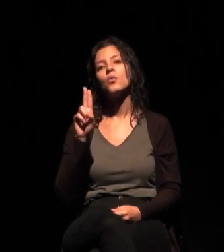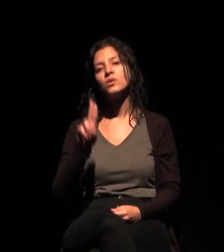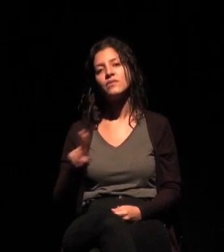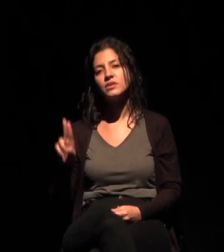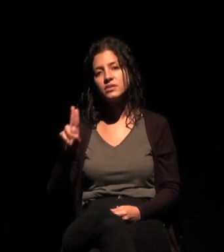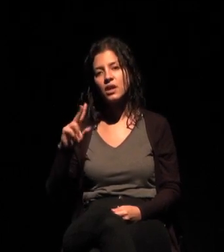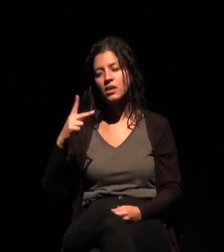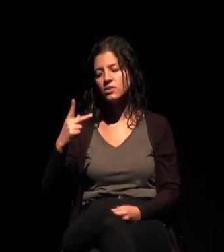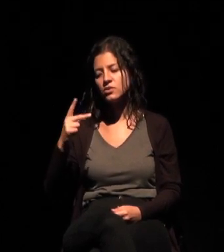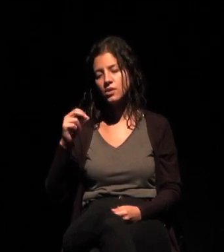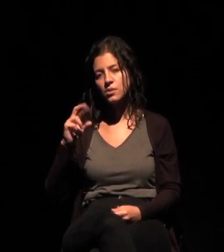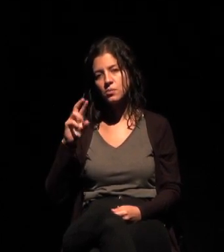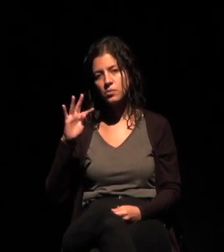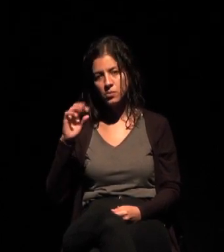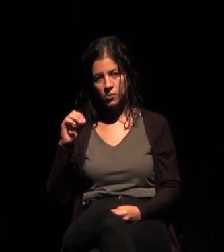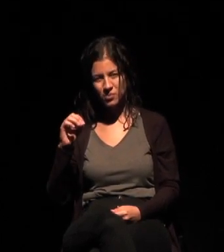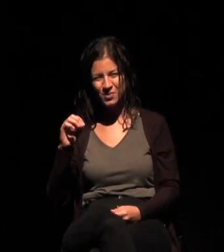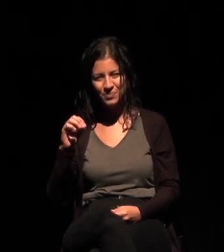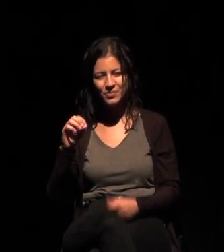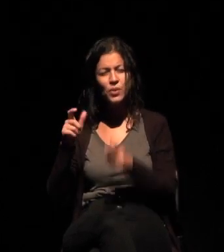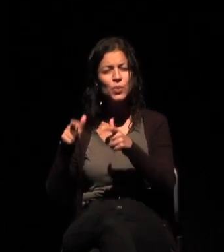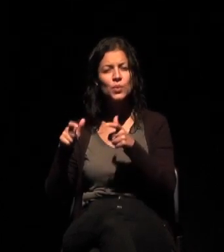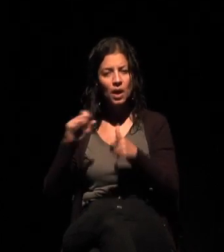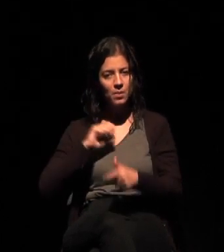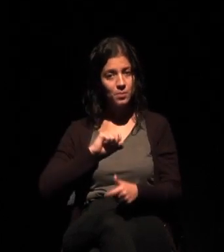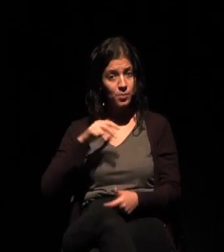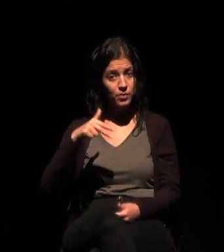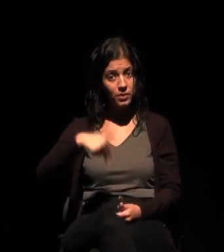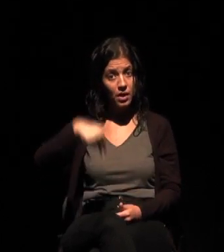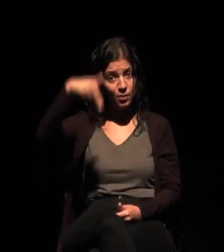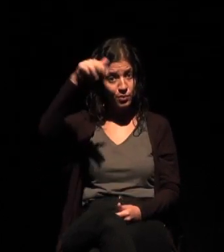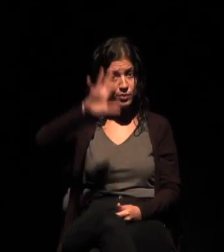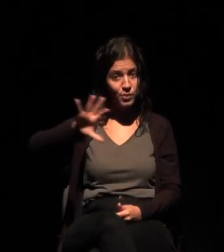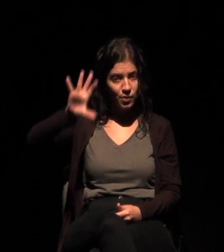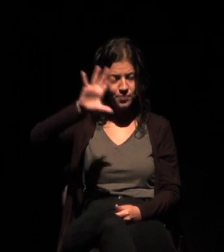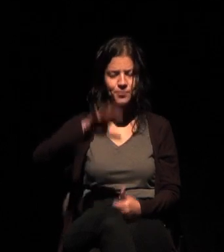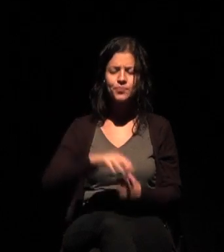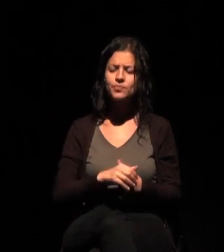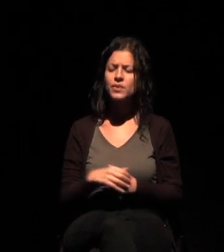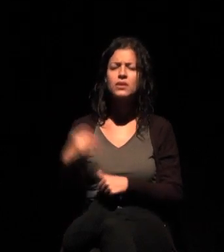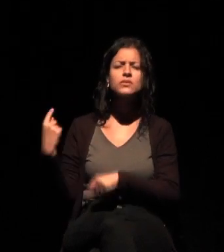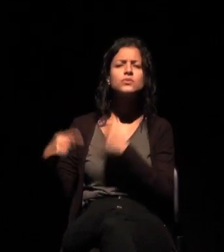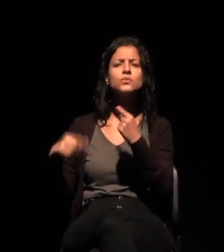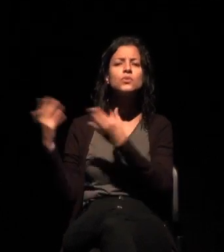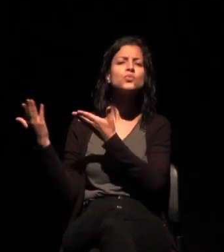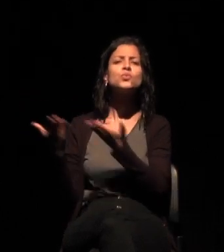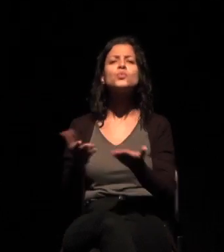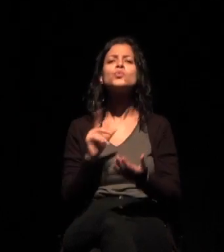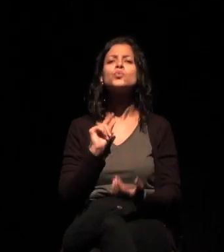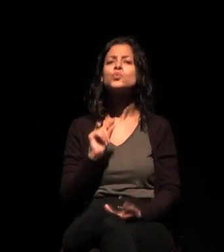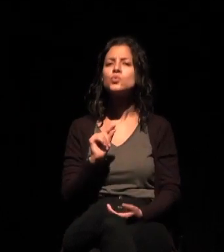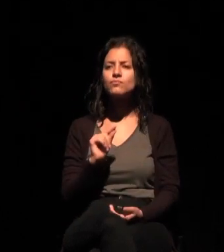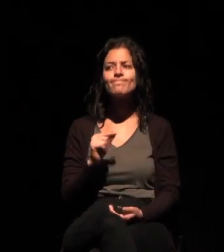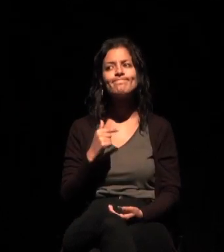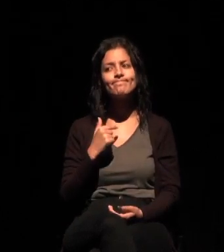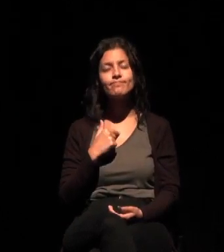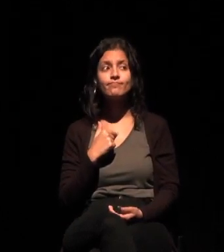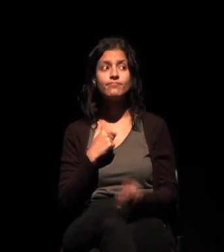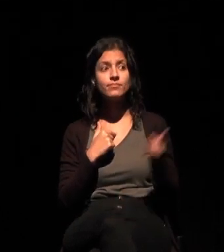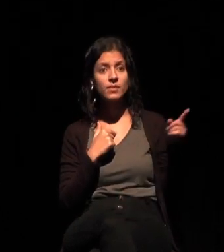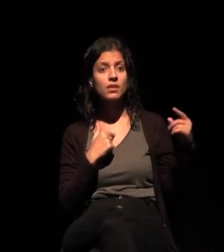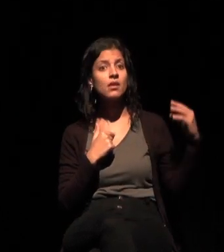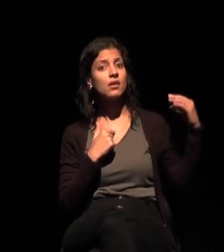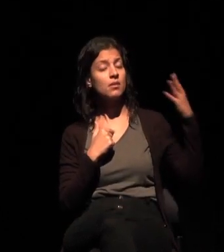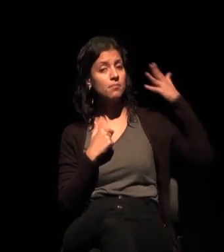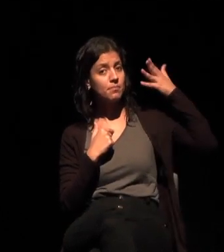e e aquilo que trazemos presto discussão estava a ouvir com muita atenção o que